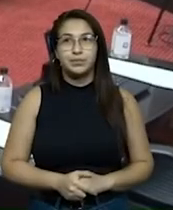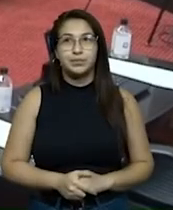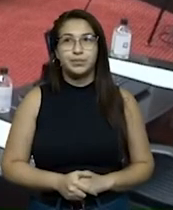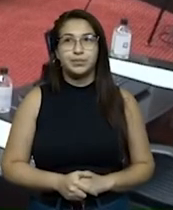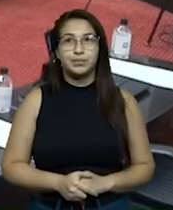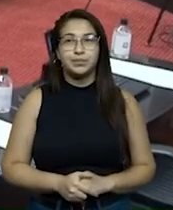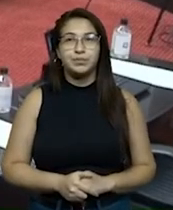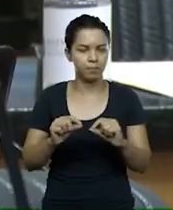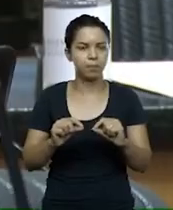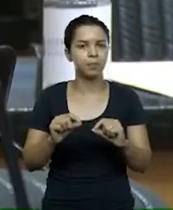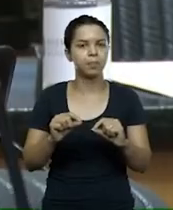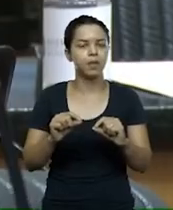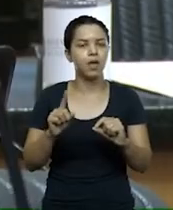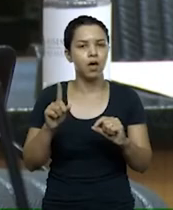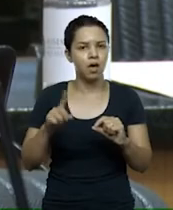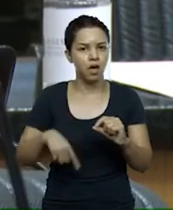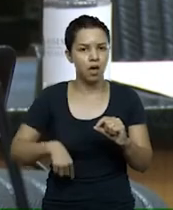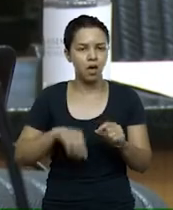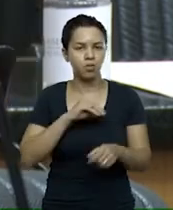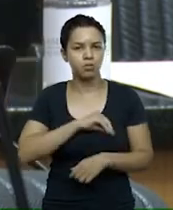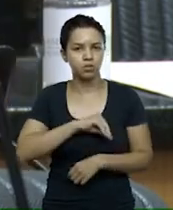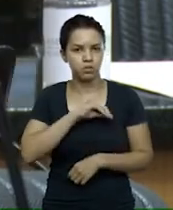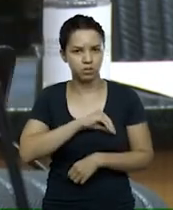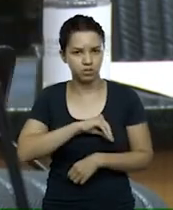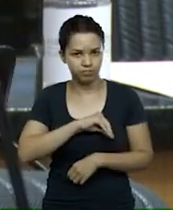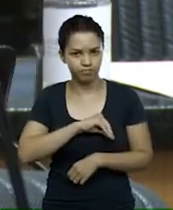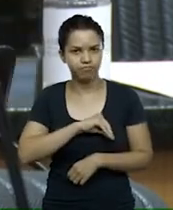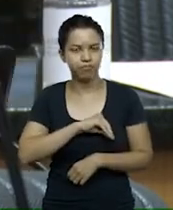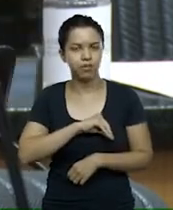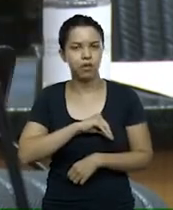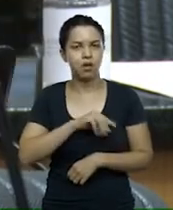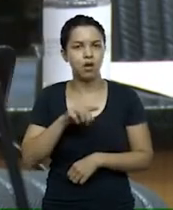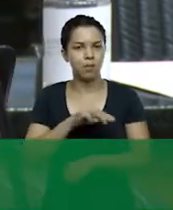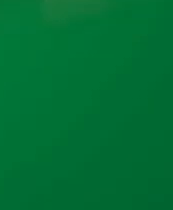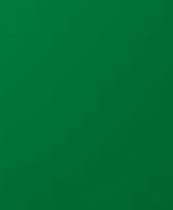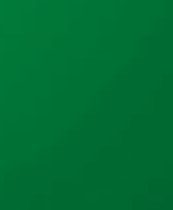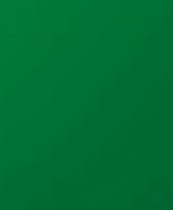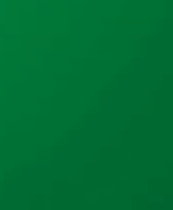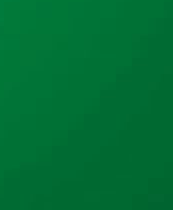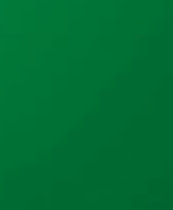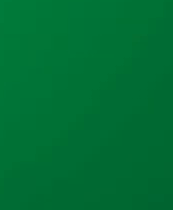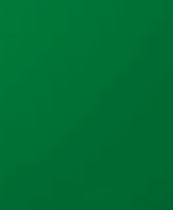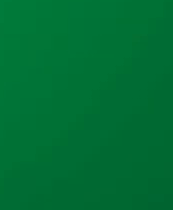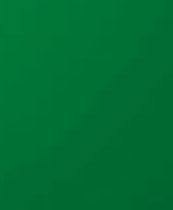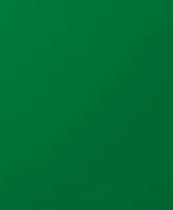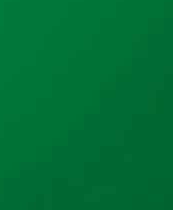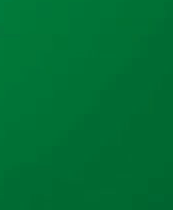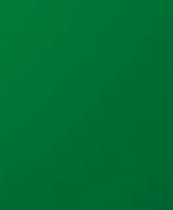deputado já foi aprovado pelas comissões e está pronto para apreciação em plenário.